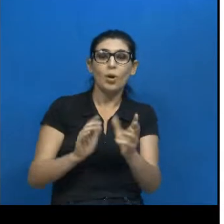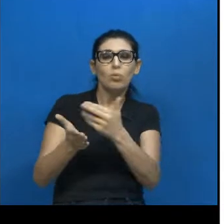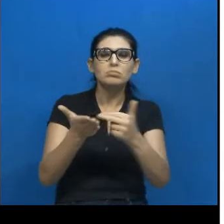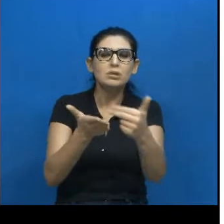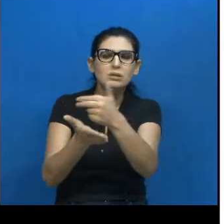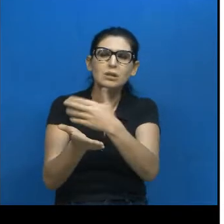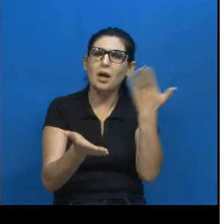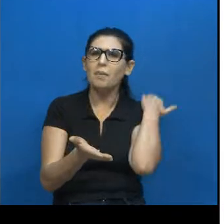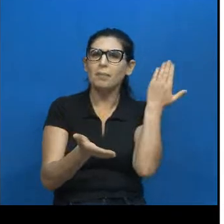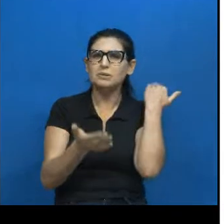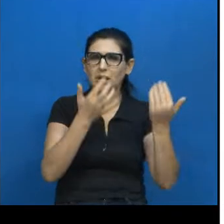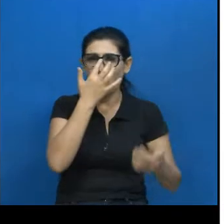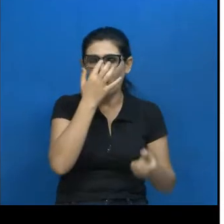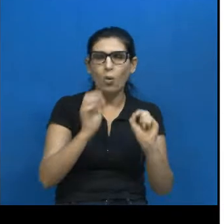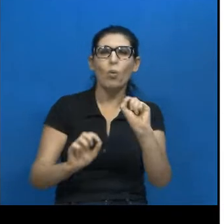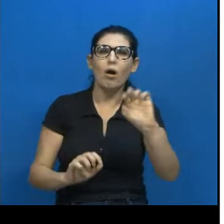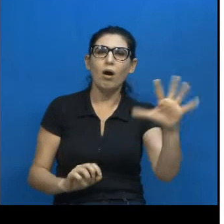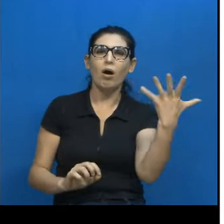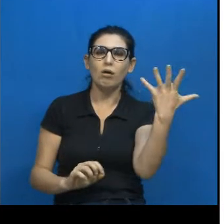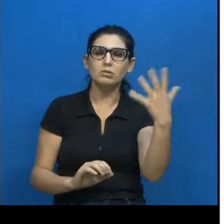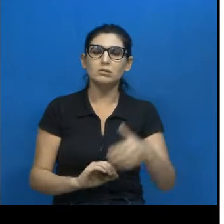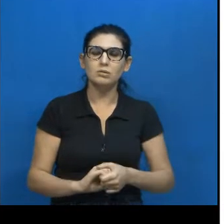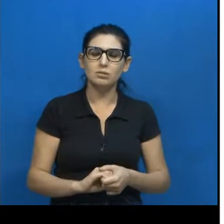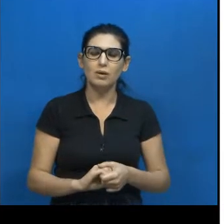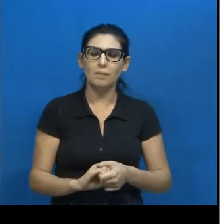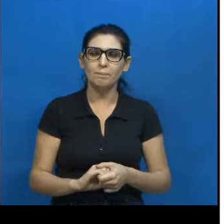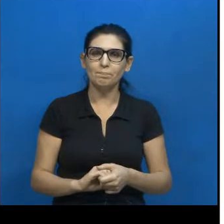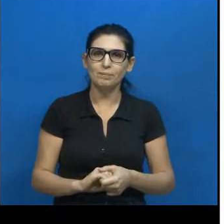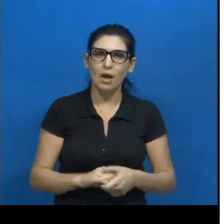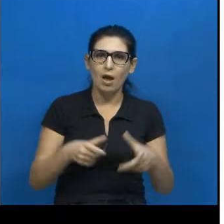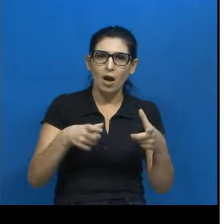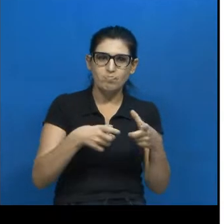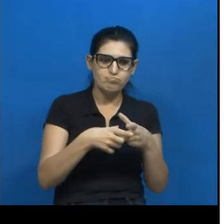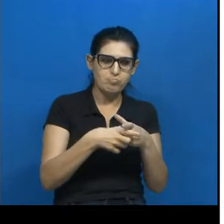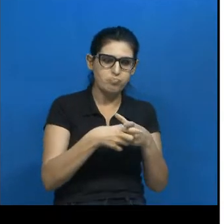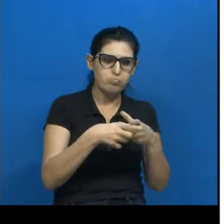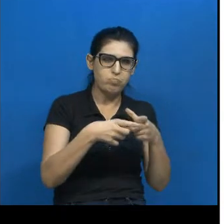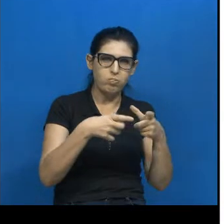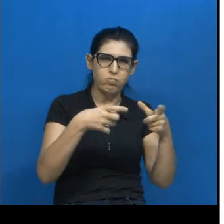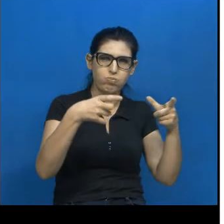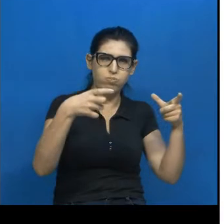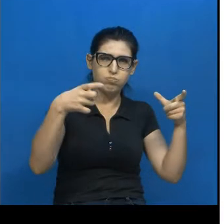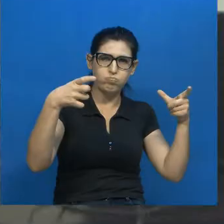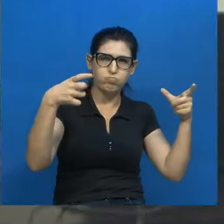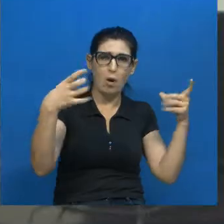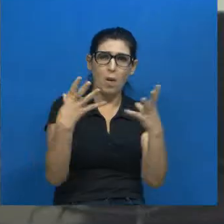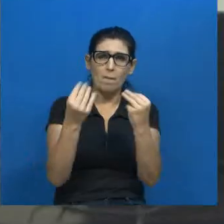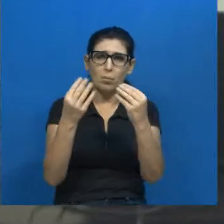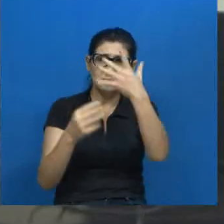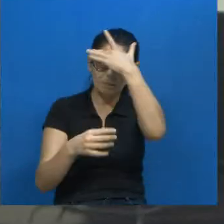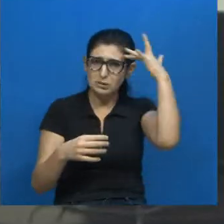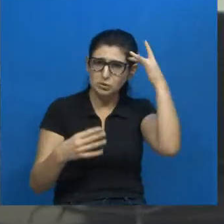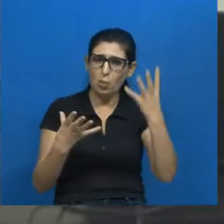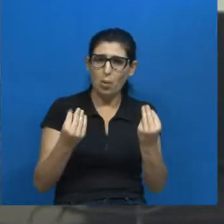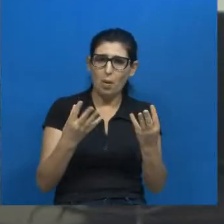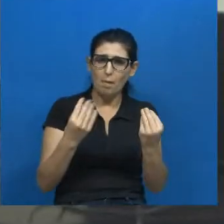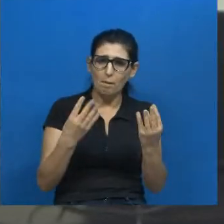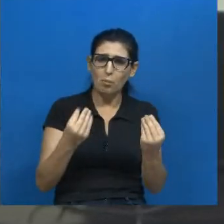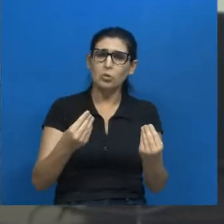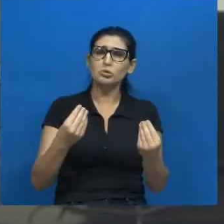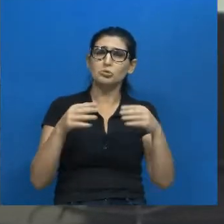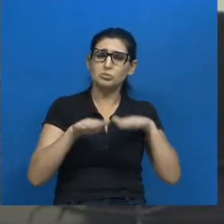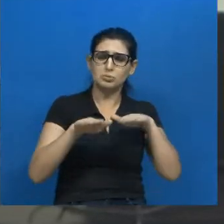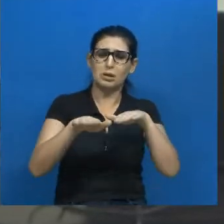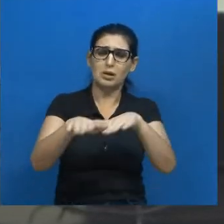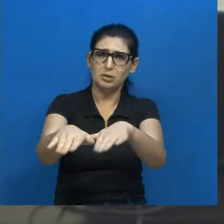que aconteceu? Conforme foi aumentando a quantidade de bairro, começou a fazer atendimento, fazer um emaranhado. Começou a